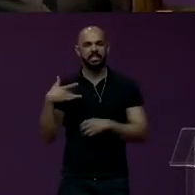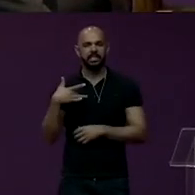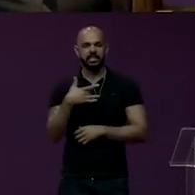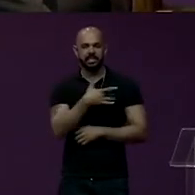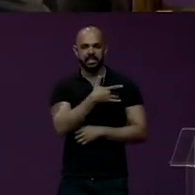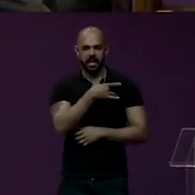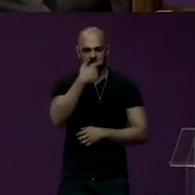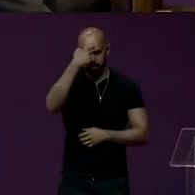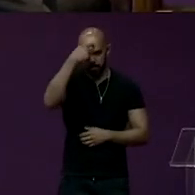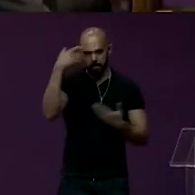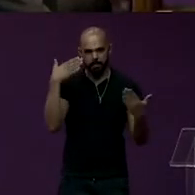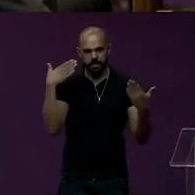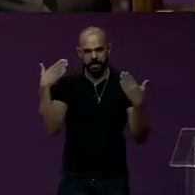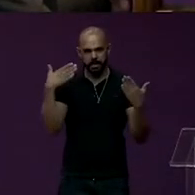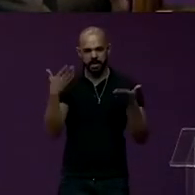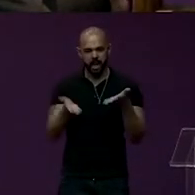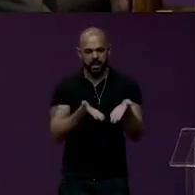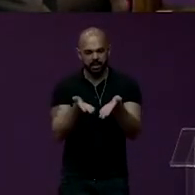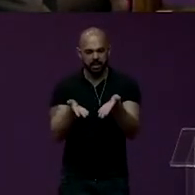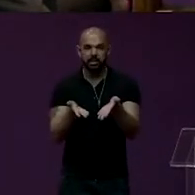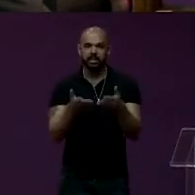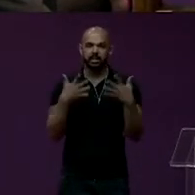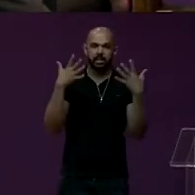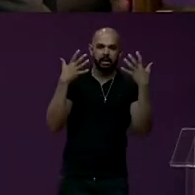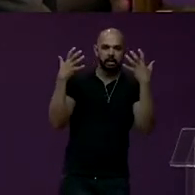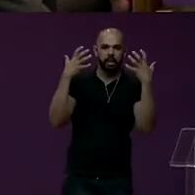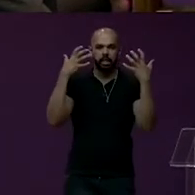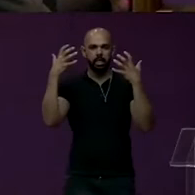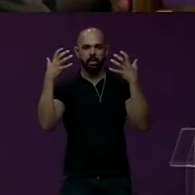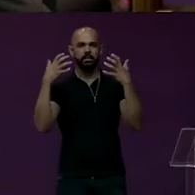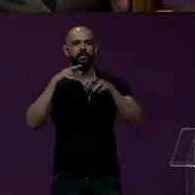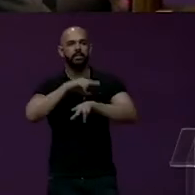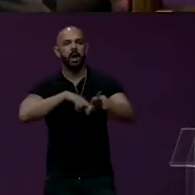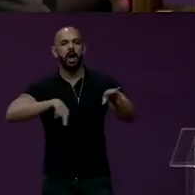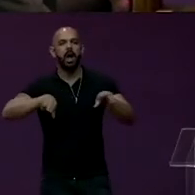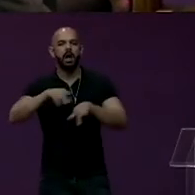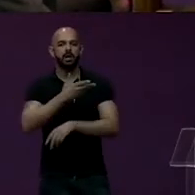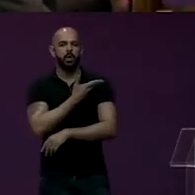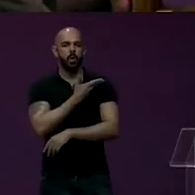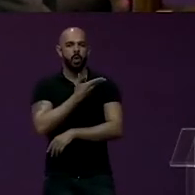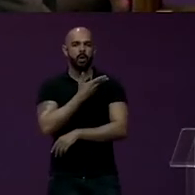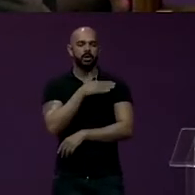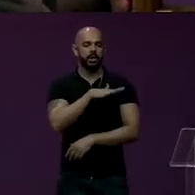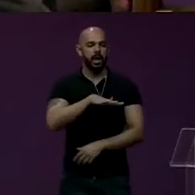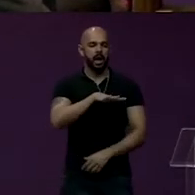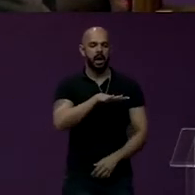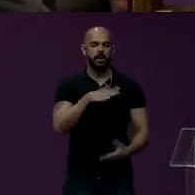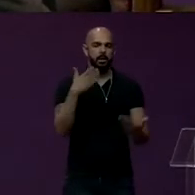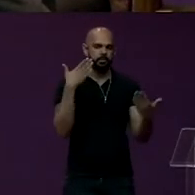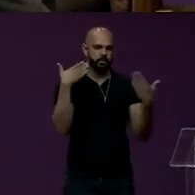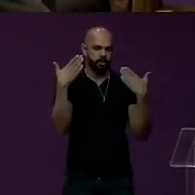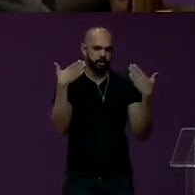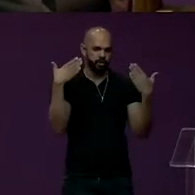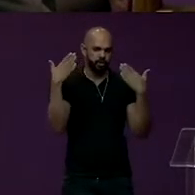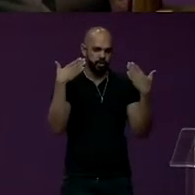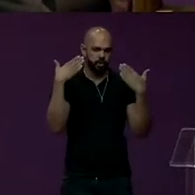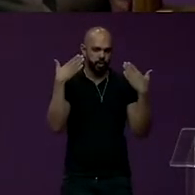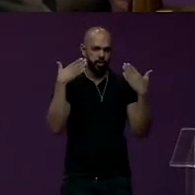saúde mental e à atenção que as pessoas vivem, muitos colegas de várias áreas da psicologia,